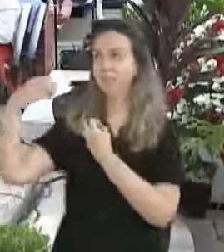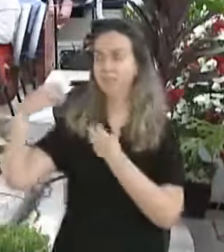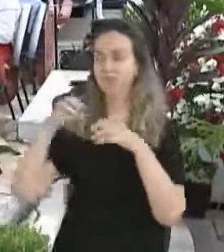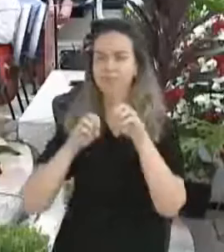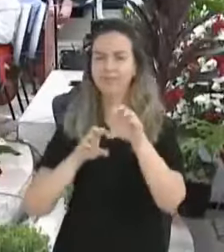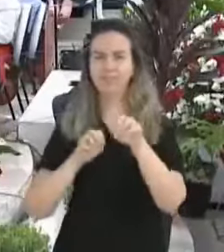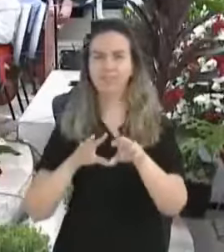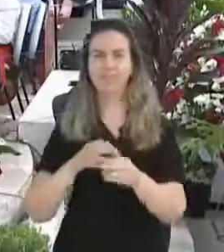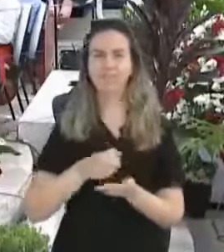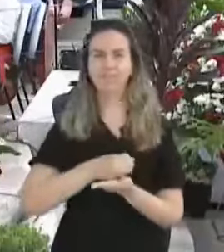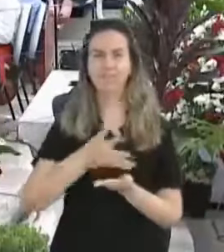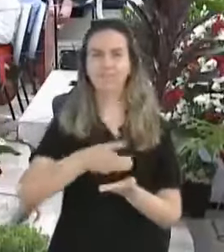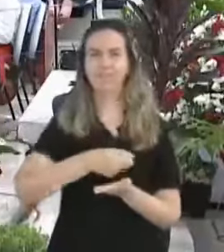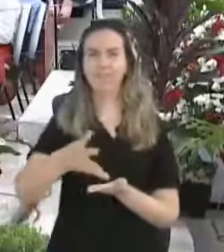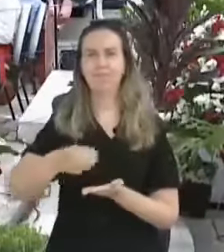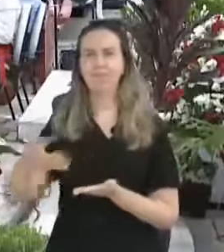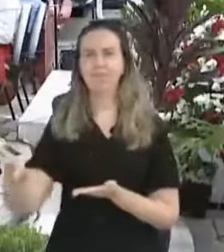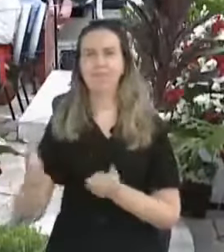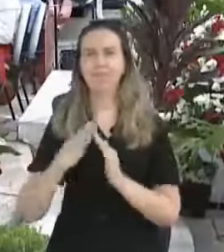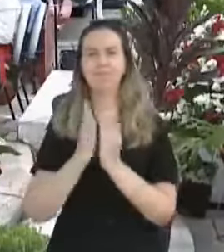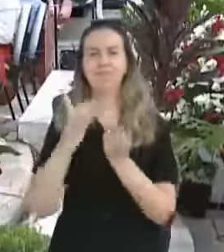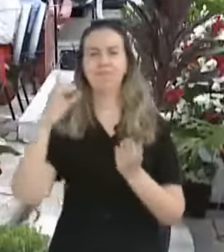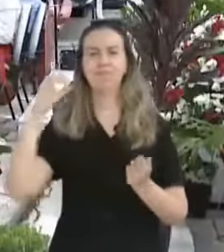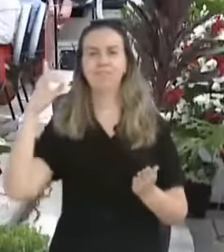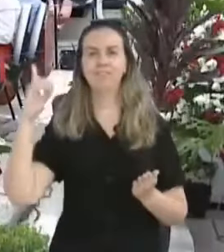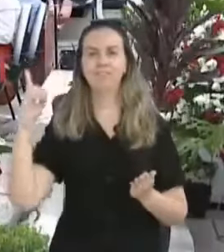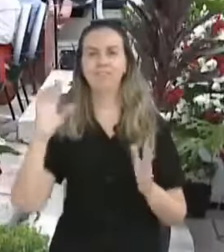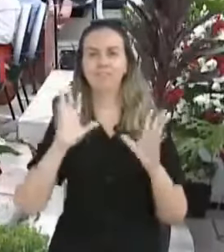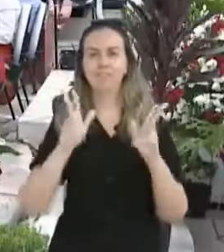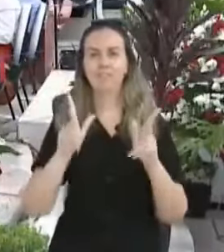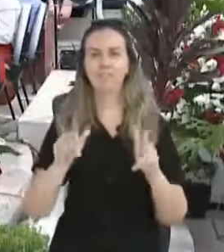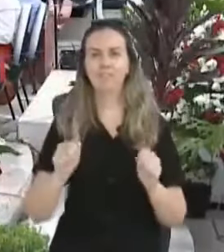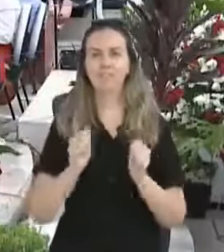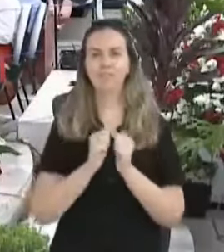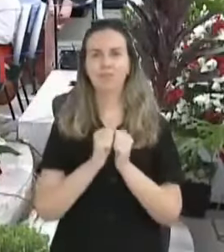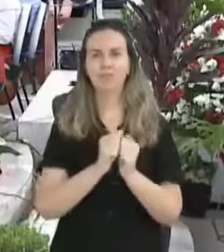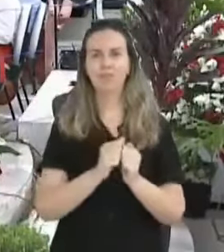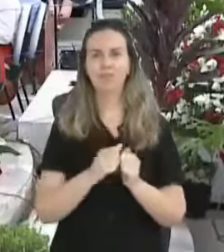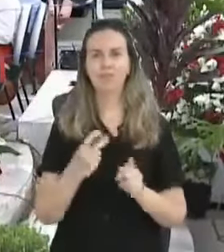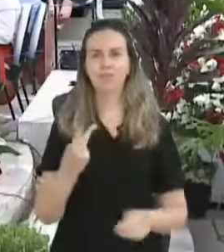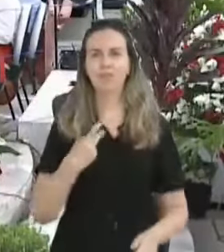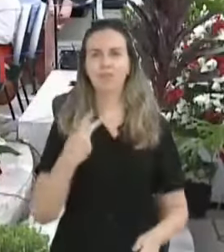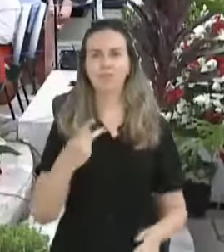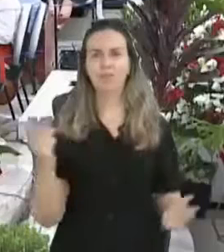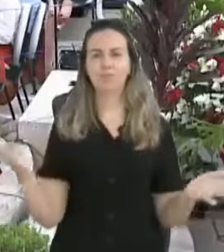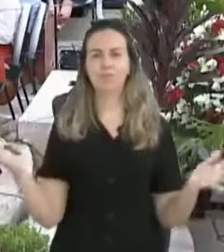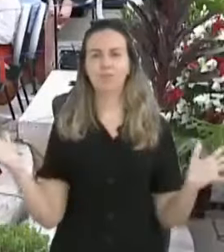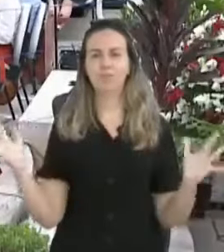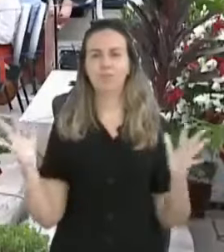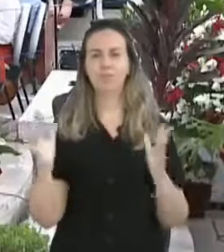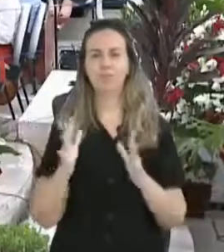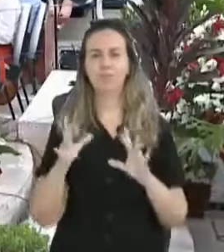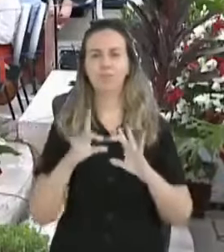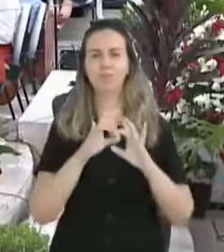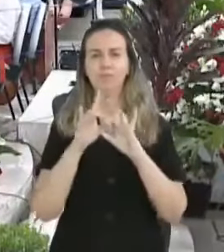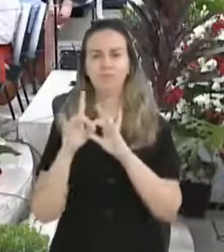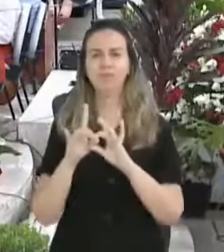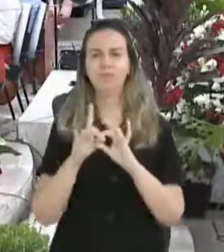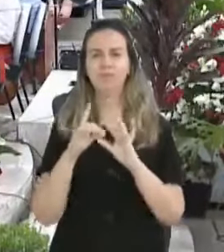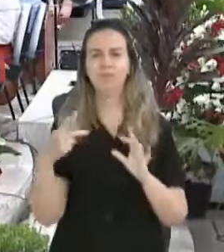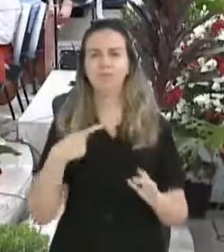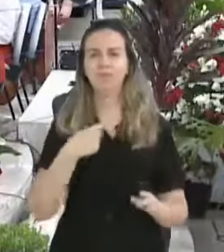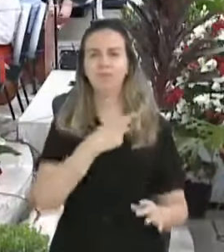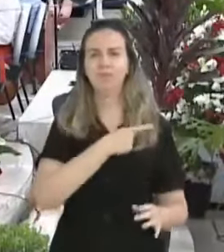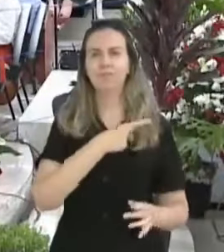Deus, como também todos os demais companheiros que estão aqui à nossa retaguarda.